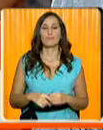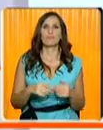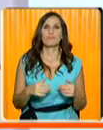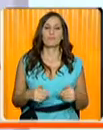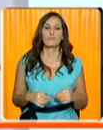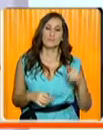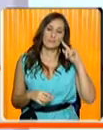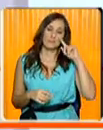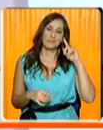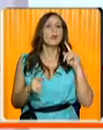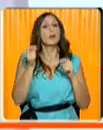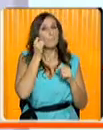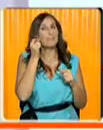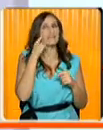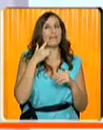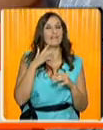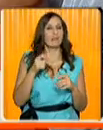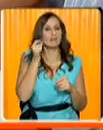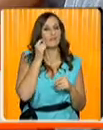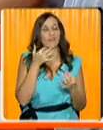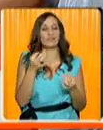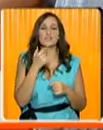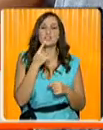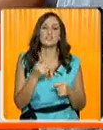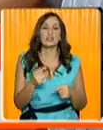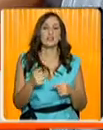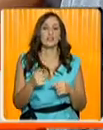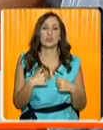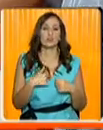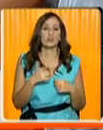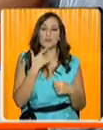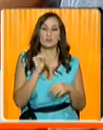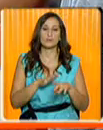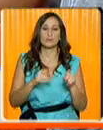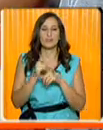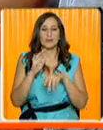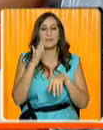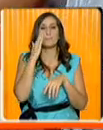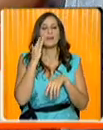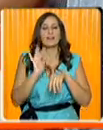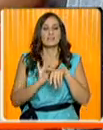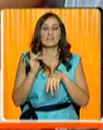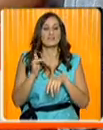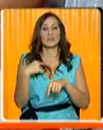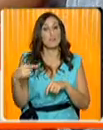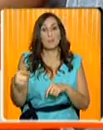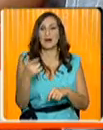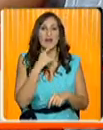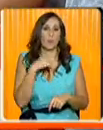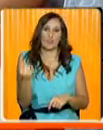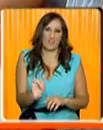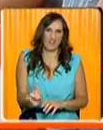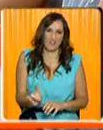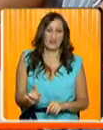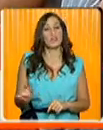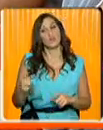barba é... Pica, mas há uns que começam com aquele discurso do género. Ai, eu por acaso não posso, porque eu tenho a pele muito sensível, por acaso eu todos os dias não dá.